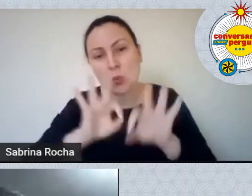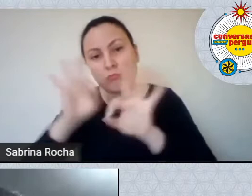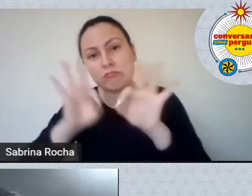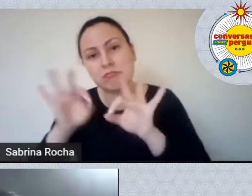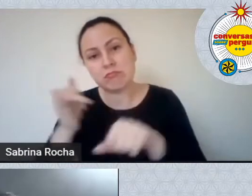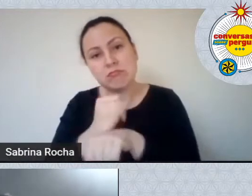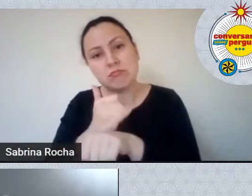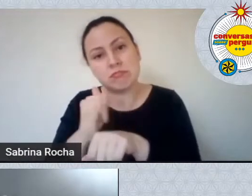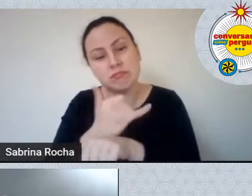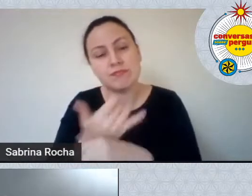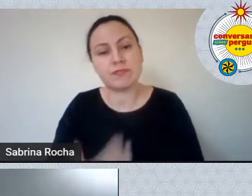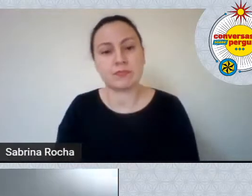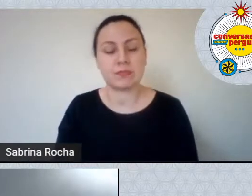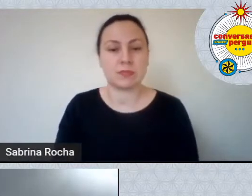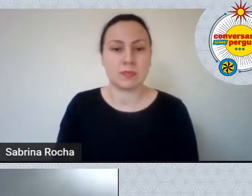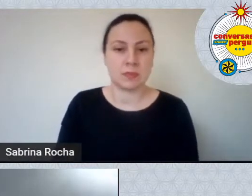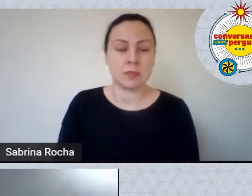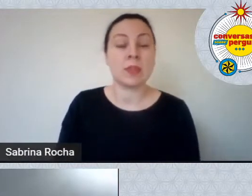assim,